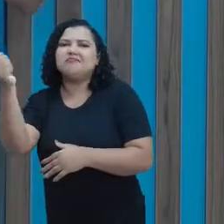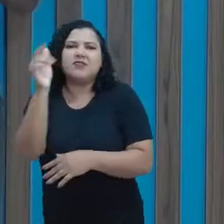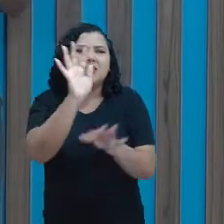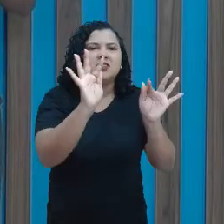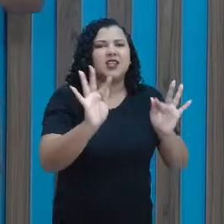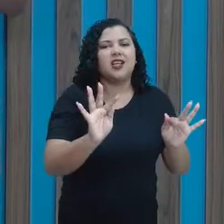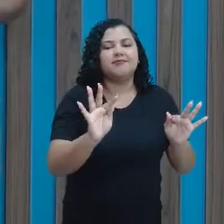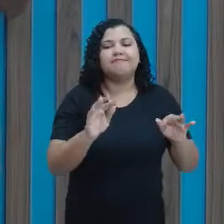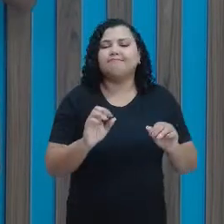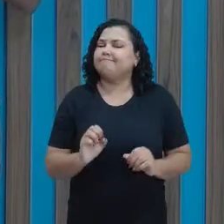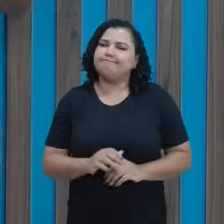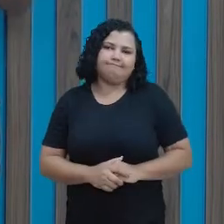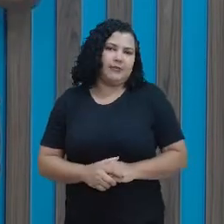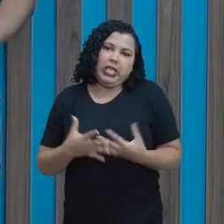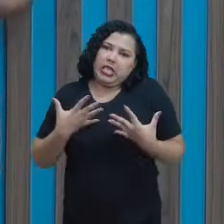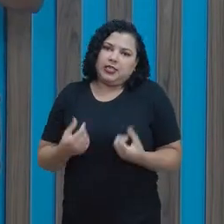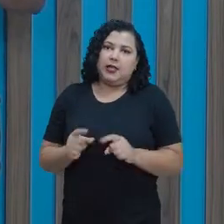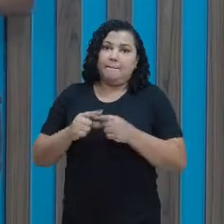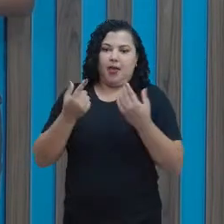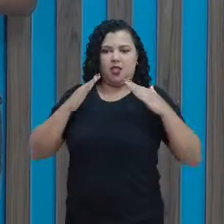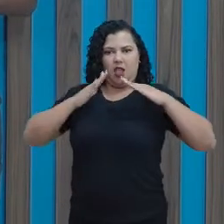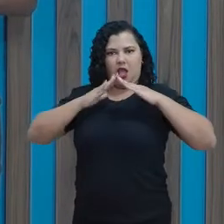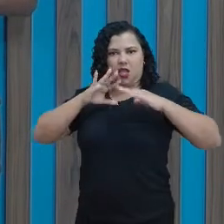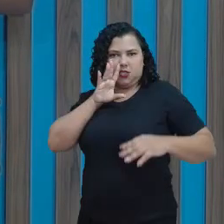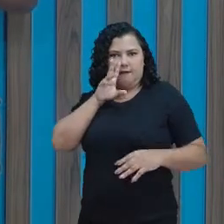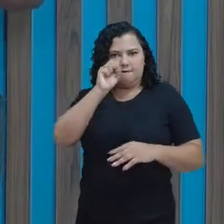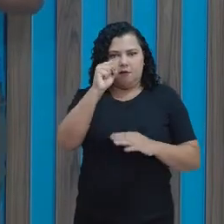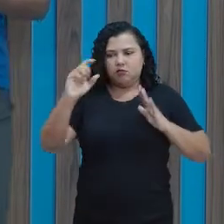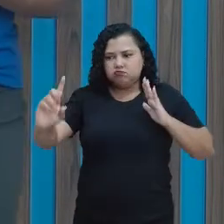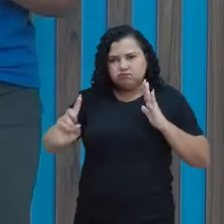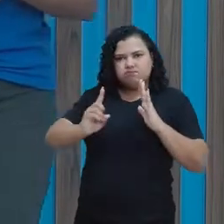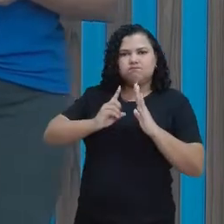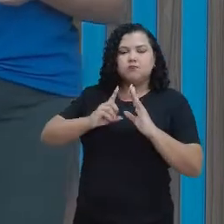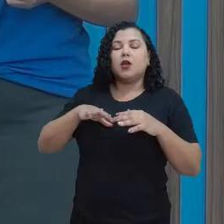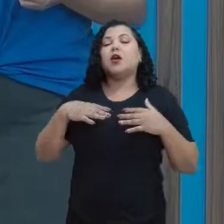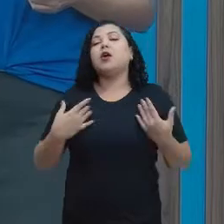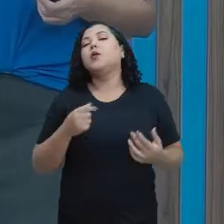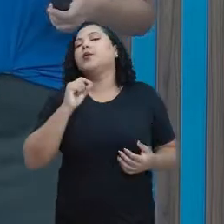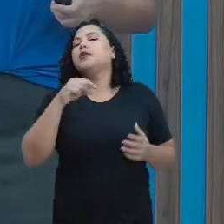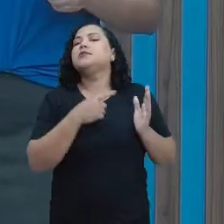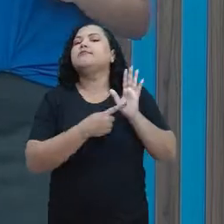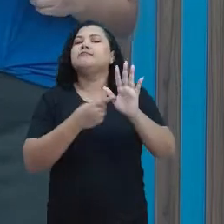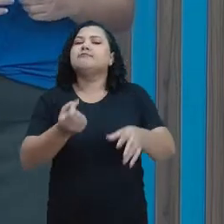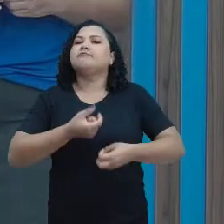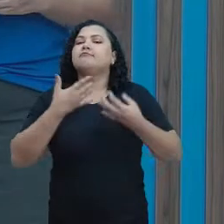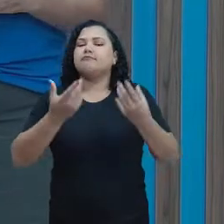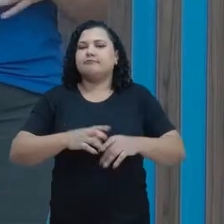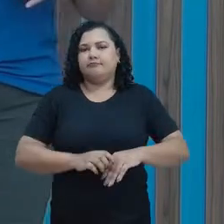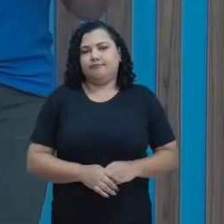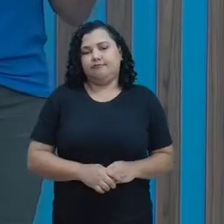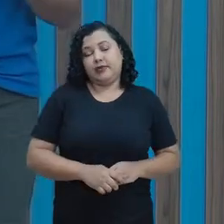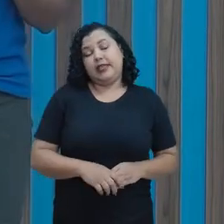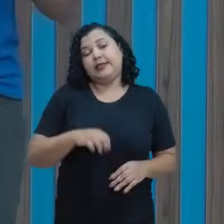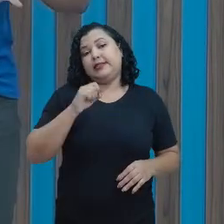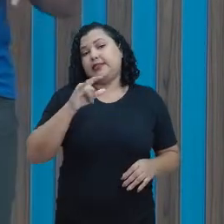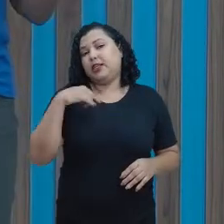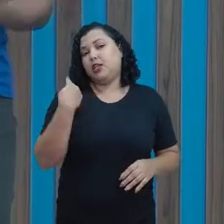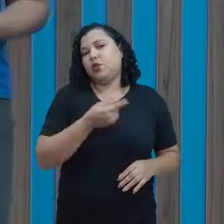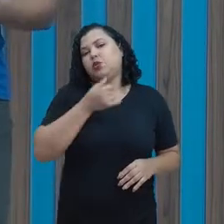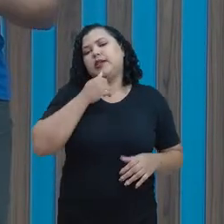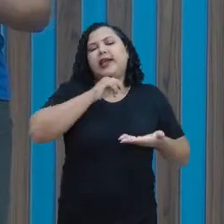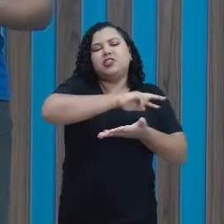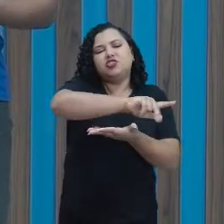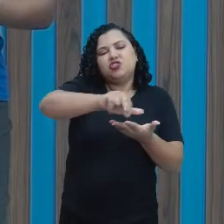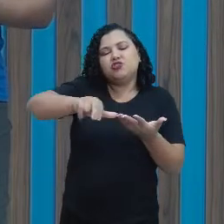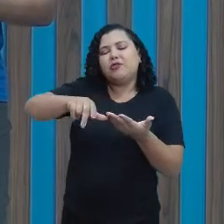ela é bem recebida onde? Na casa da fortaleza. E o que é que esse poema pode dizer pra gente? Que embora a gente tenha